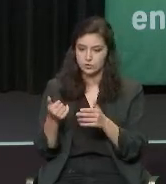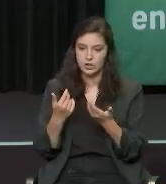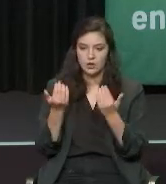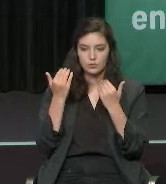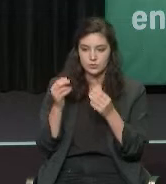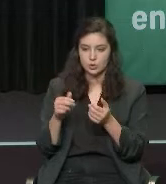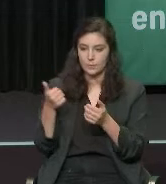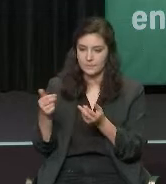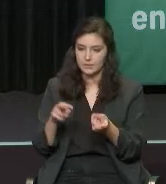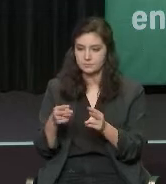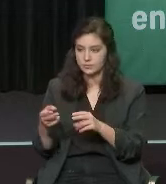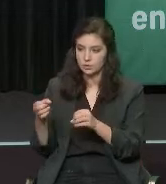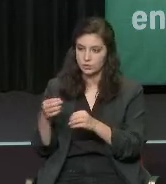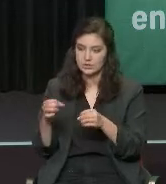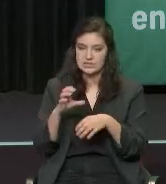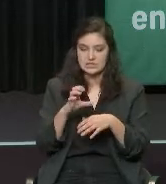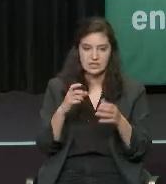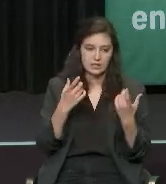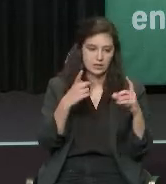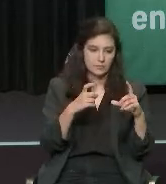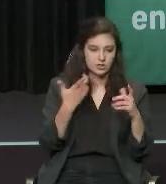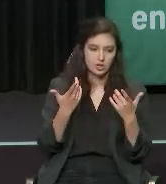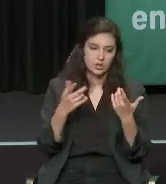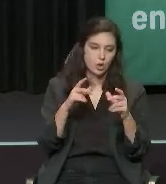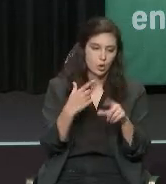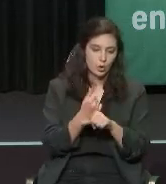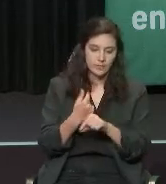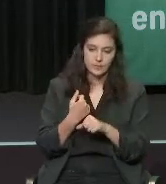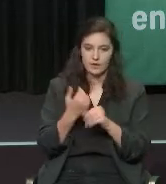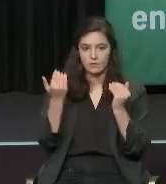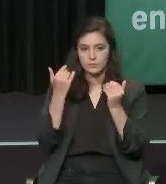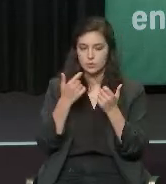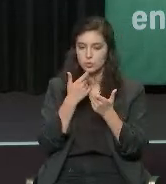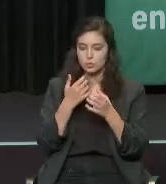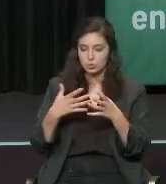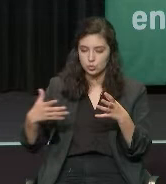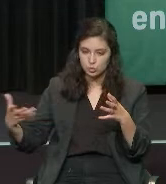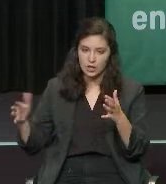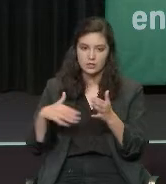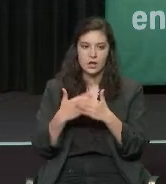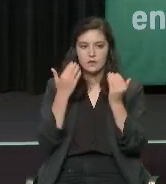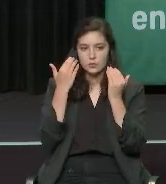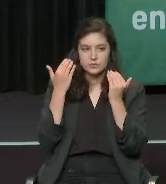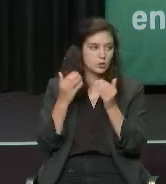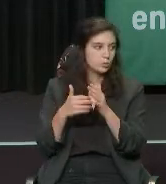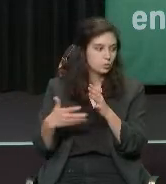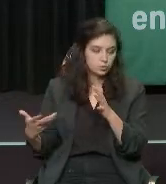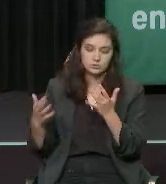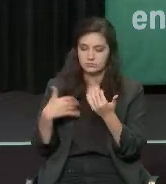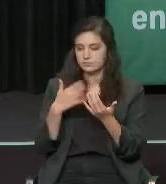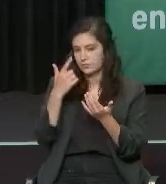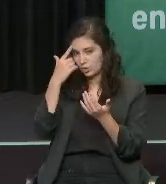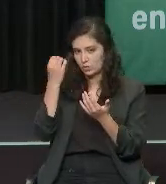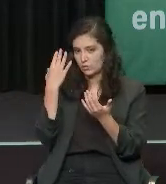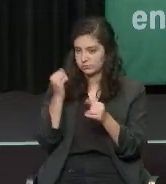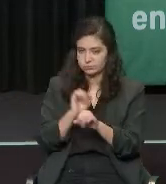depois a entidade C também decide comprar mais uma imagem. Às tantas, de facto, os Big Data, há ali muito trabalho de integração da informação, o que não se compreende, com